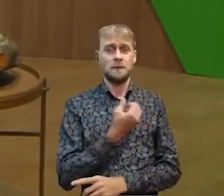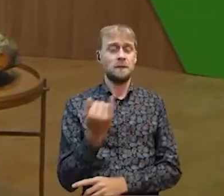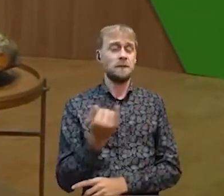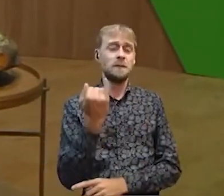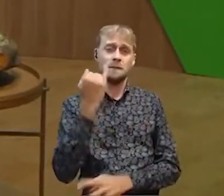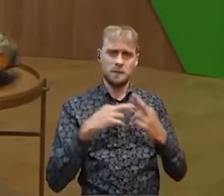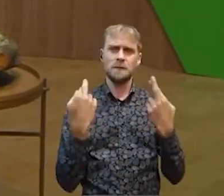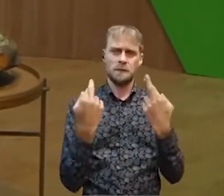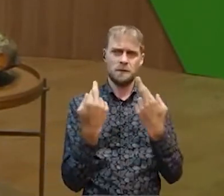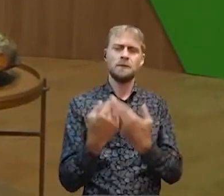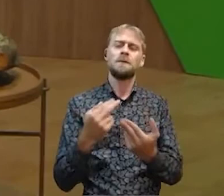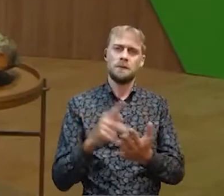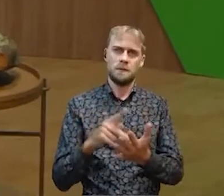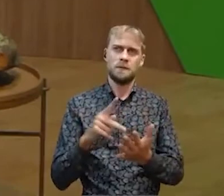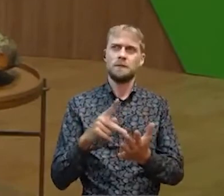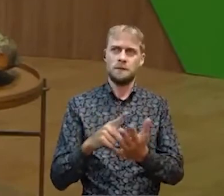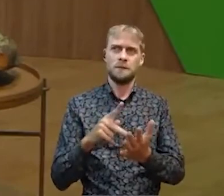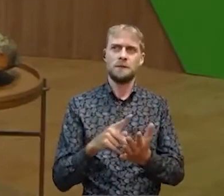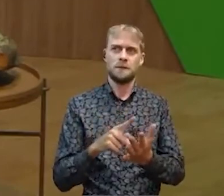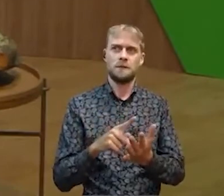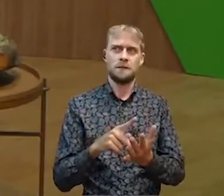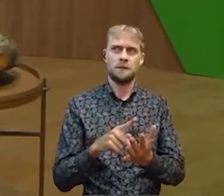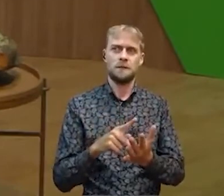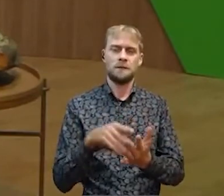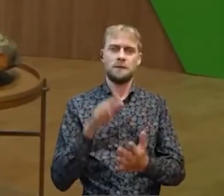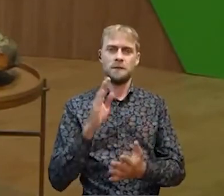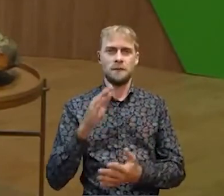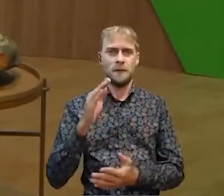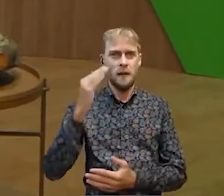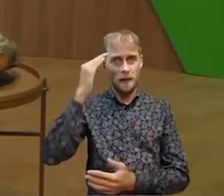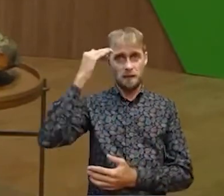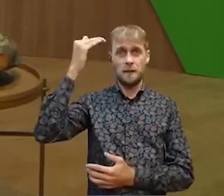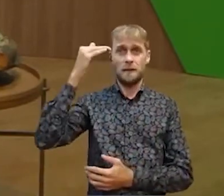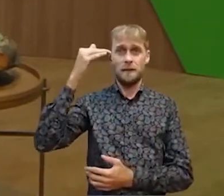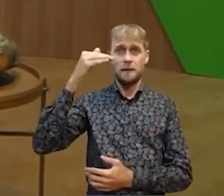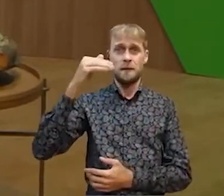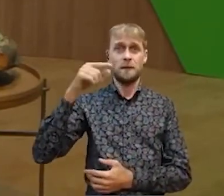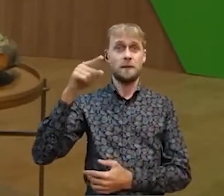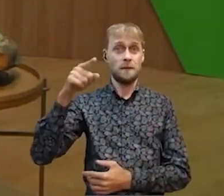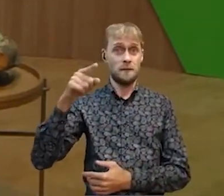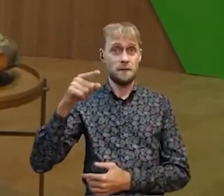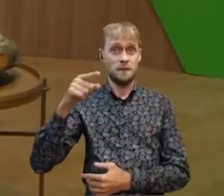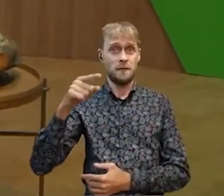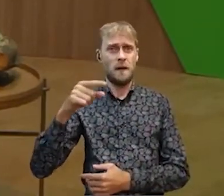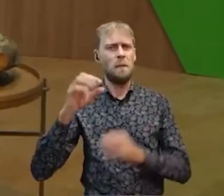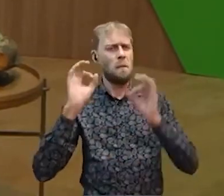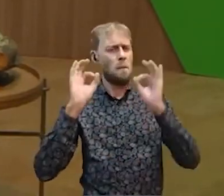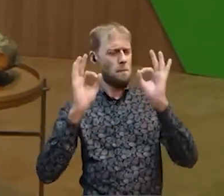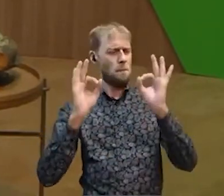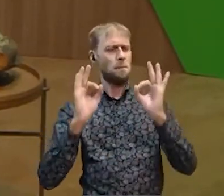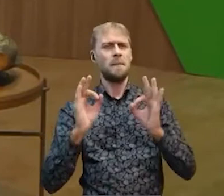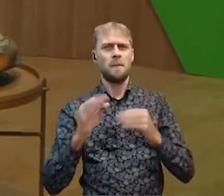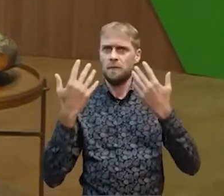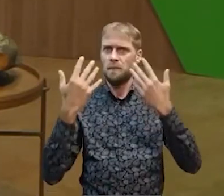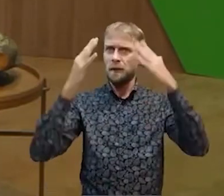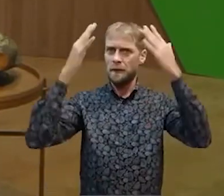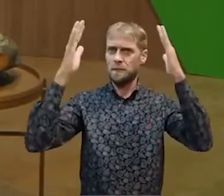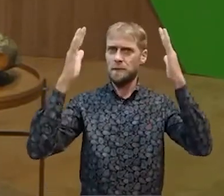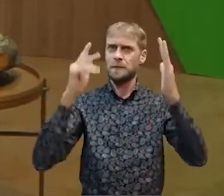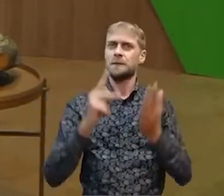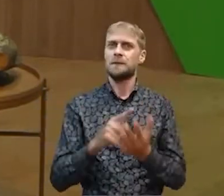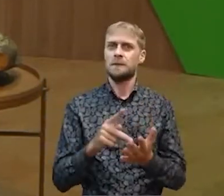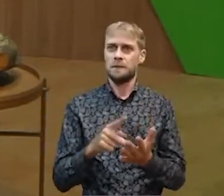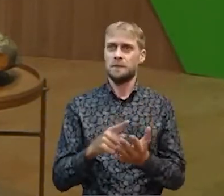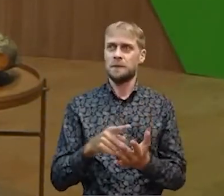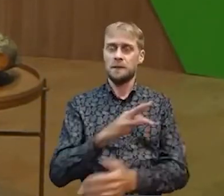como essa que o senhor está fazendo. A liderança sua no Mato Piba tem sido espetacular, parabéns. O Tocantins